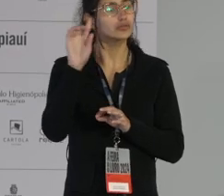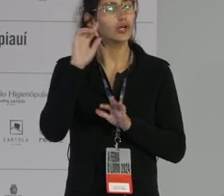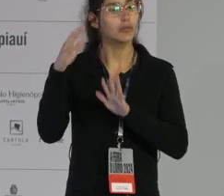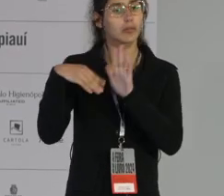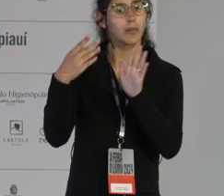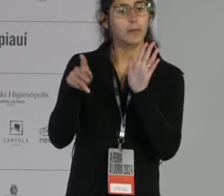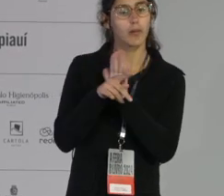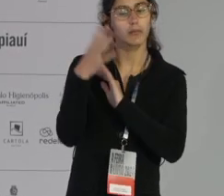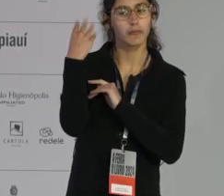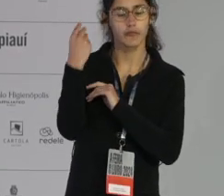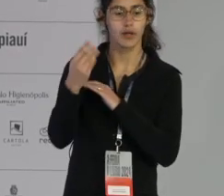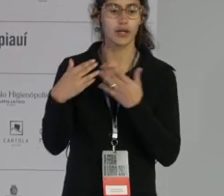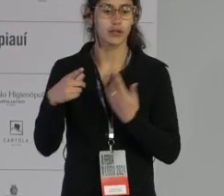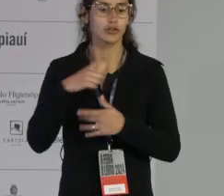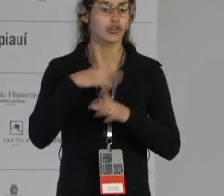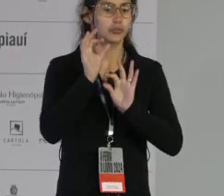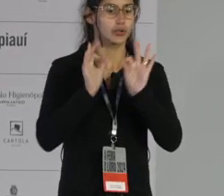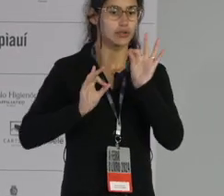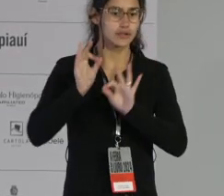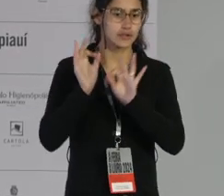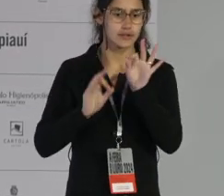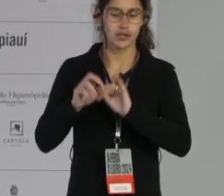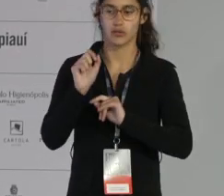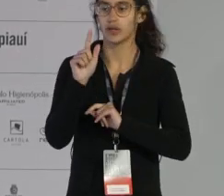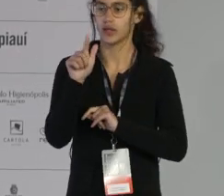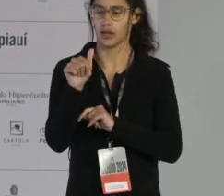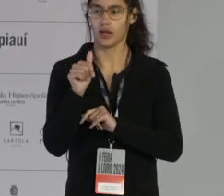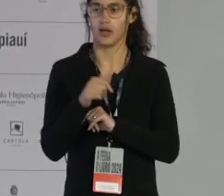para viagem. Então, ele tinha uma organização que era